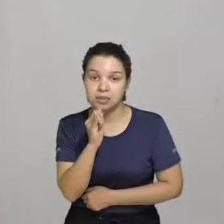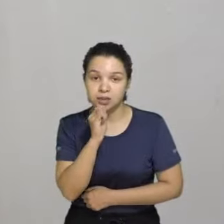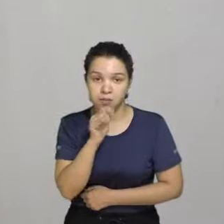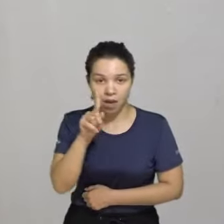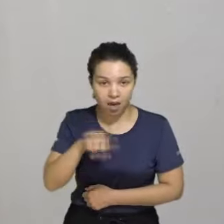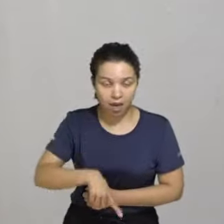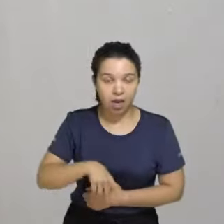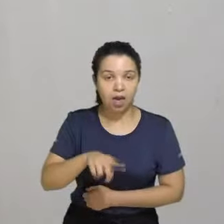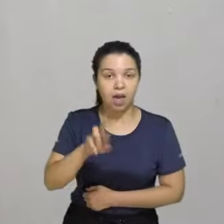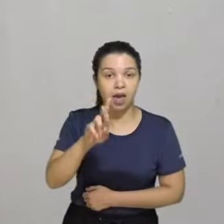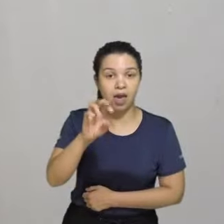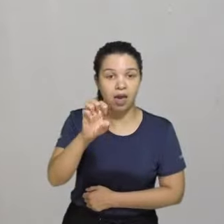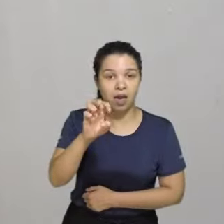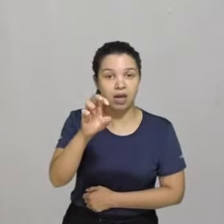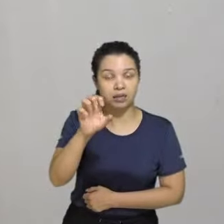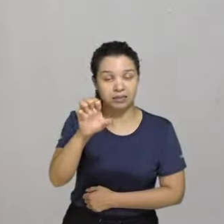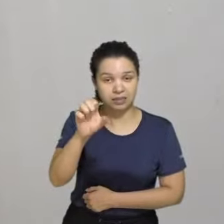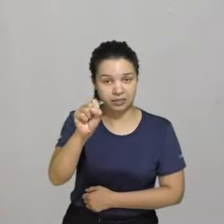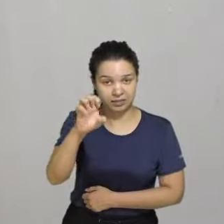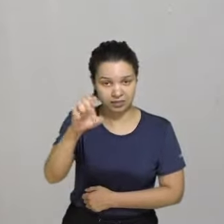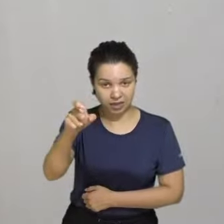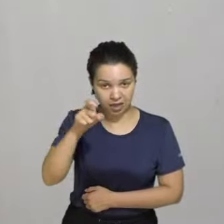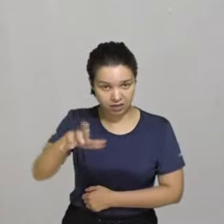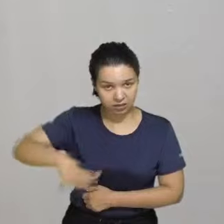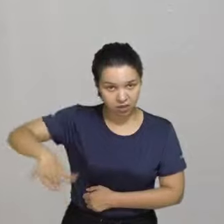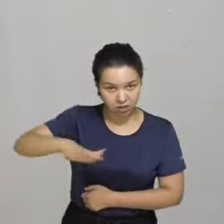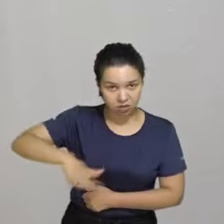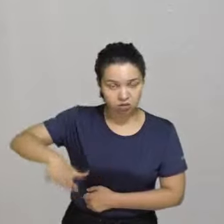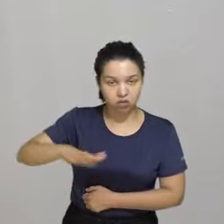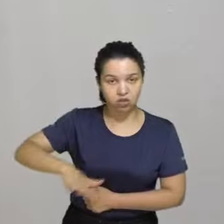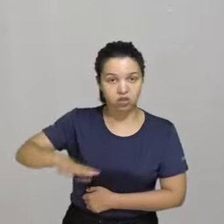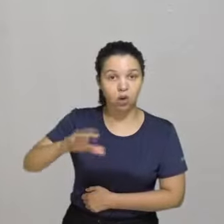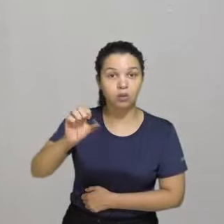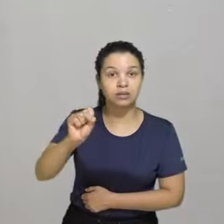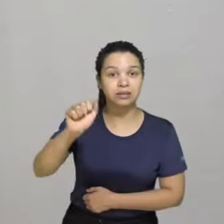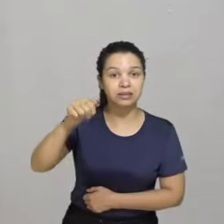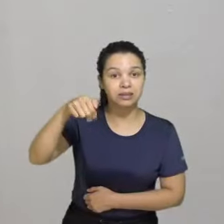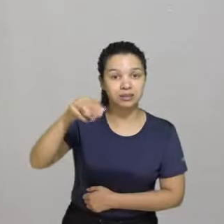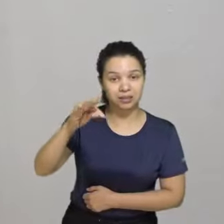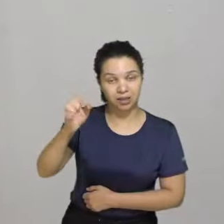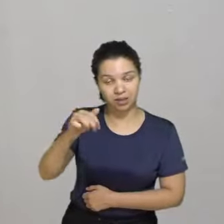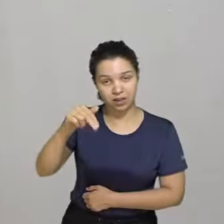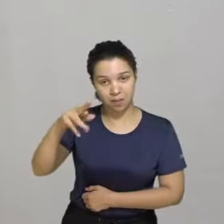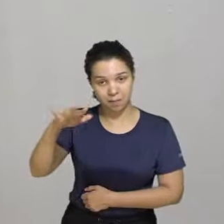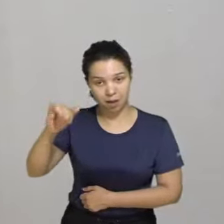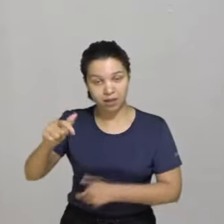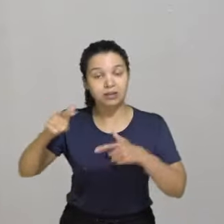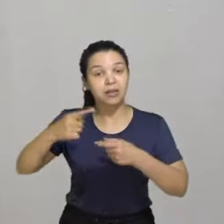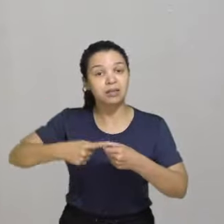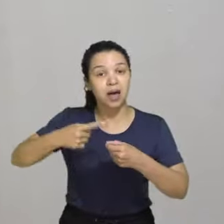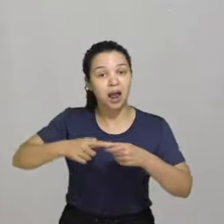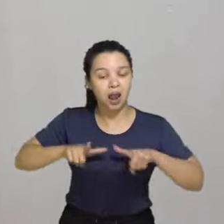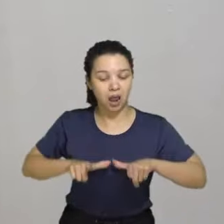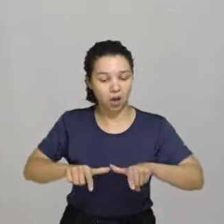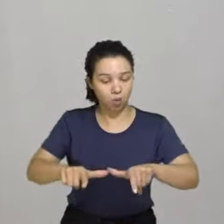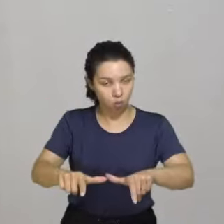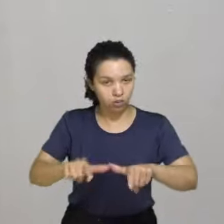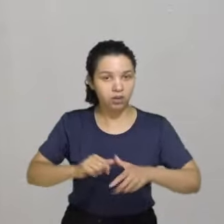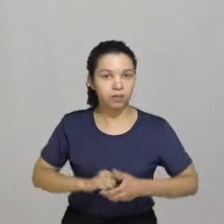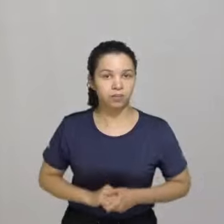extrativista RESEX, na região do Cabo de Santa Marta, em Laguna, o qual sou totalmente contra a